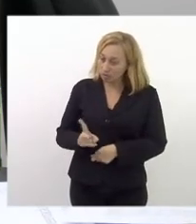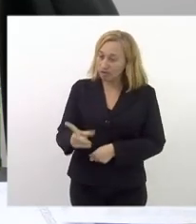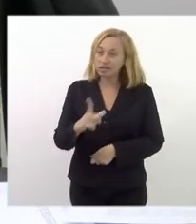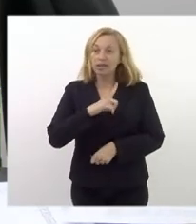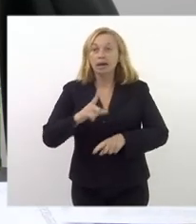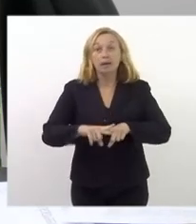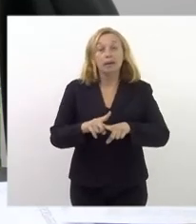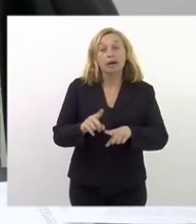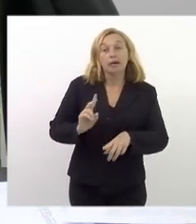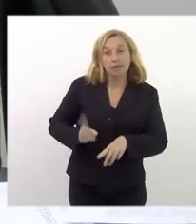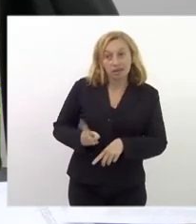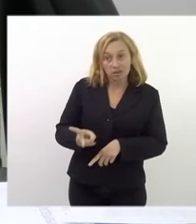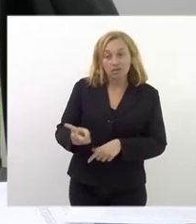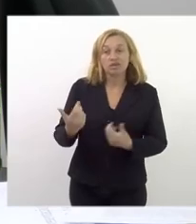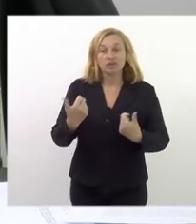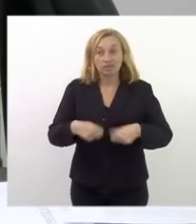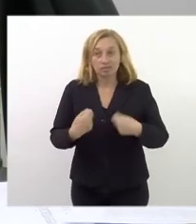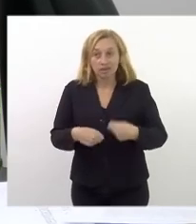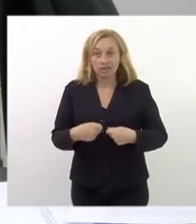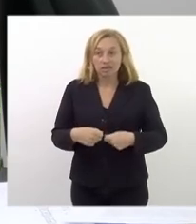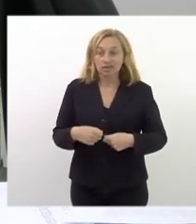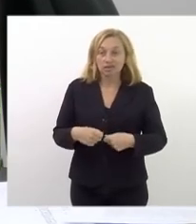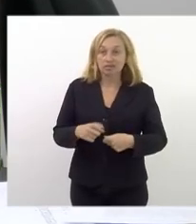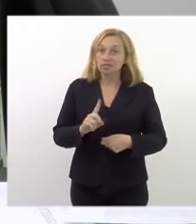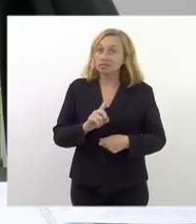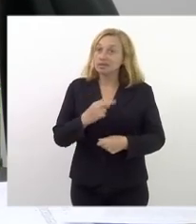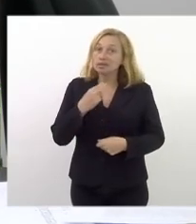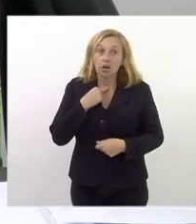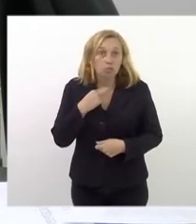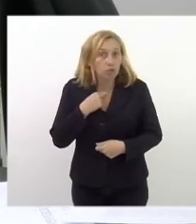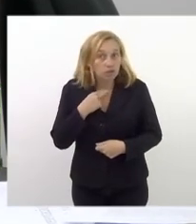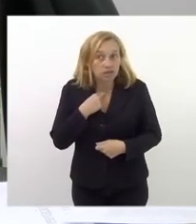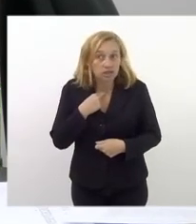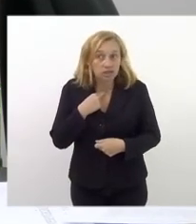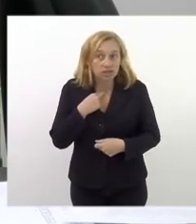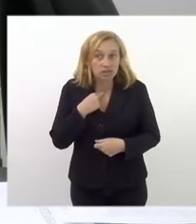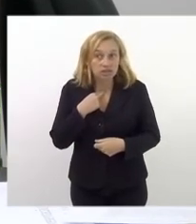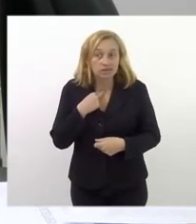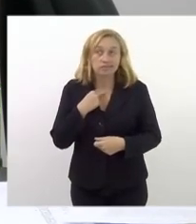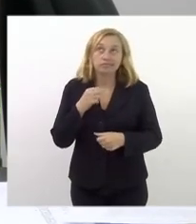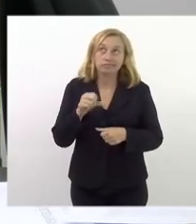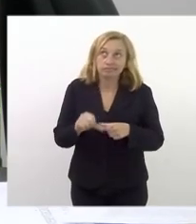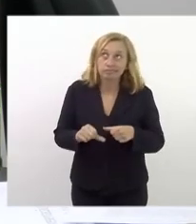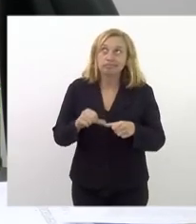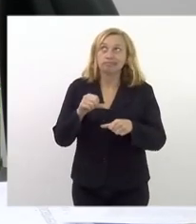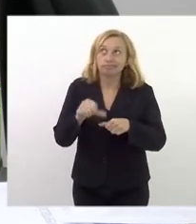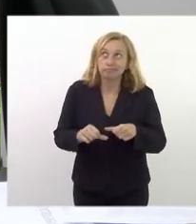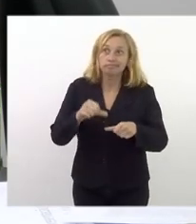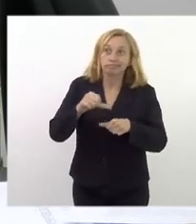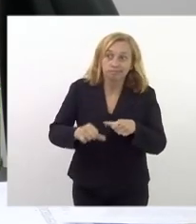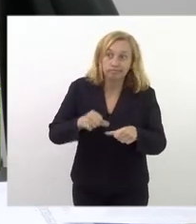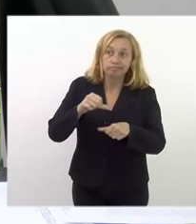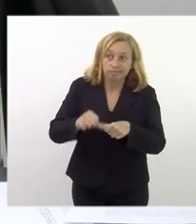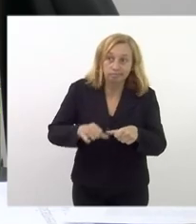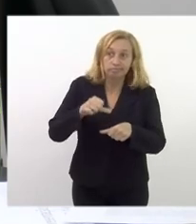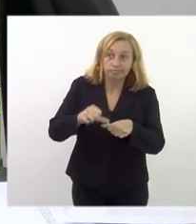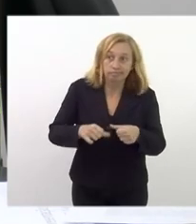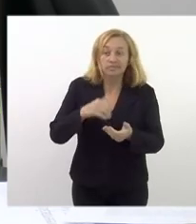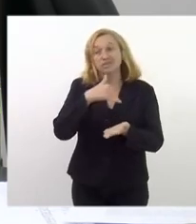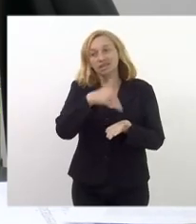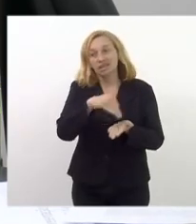ter continuidade não deveria estar constantemente mudando os secretários,